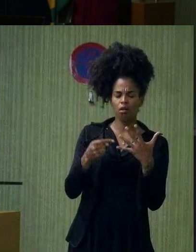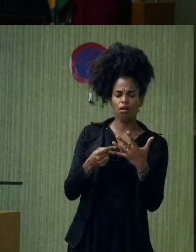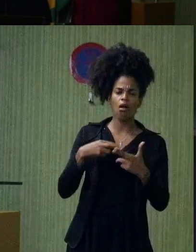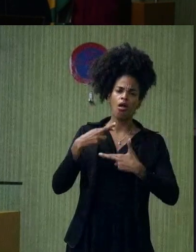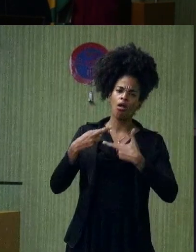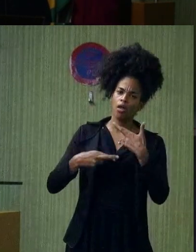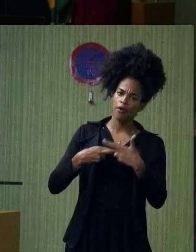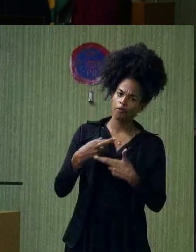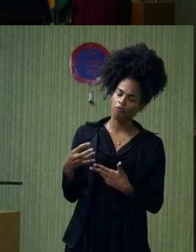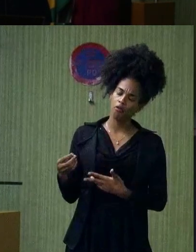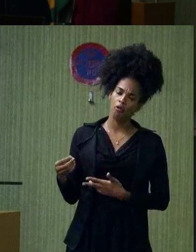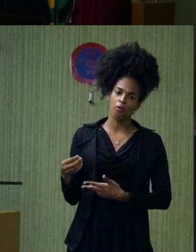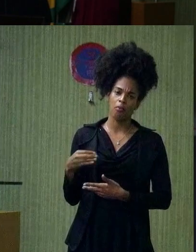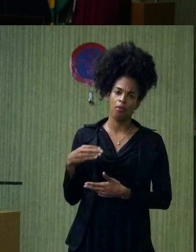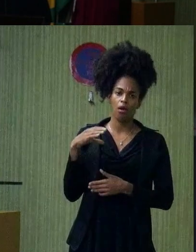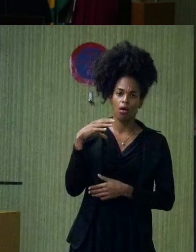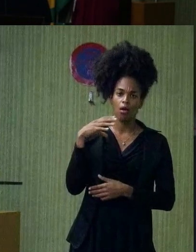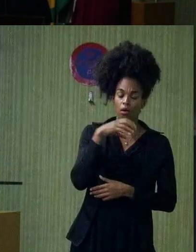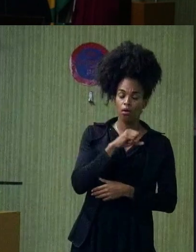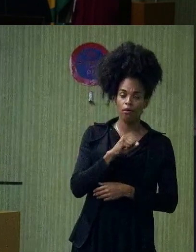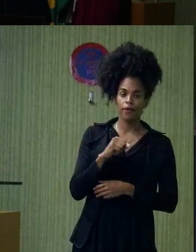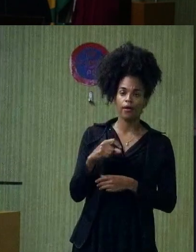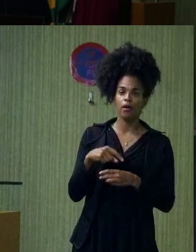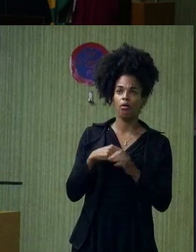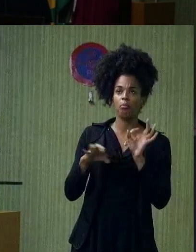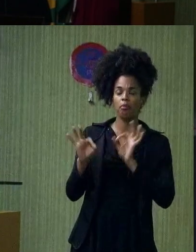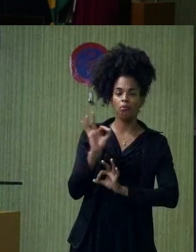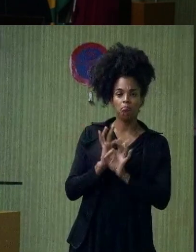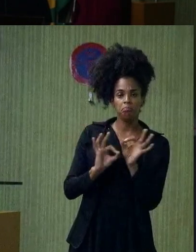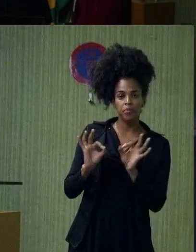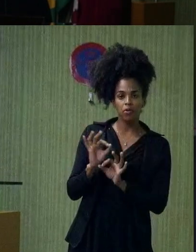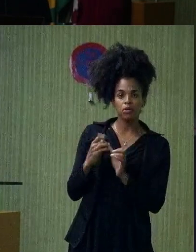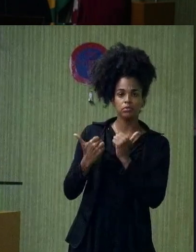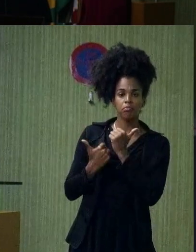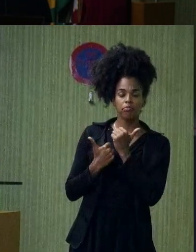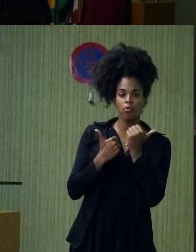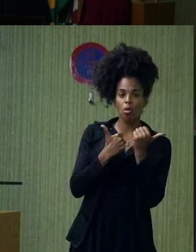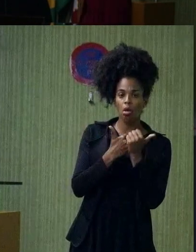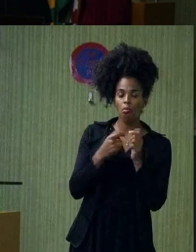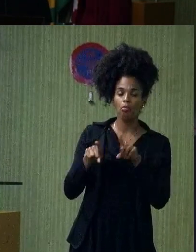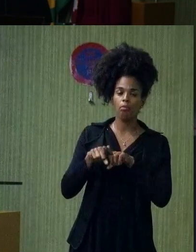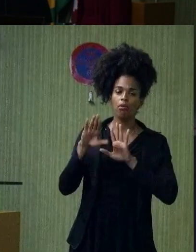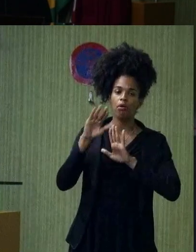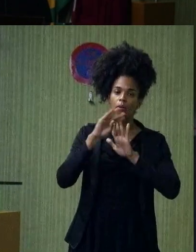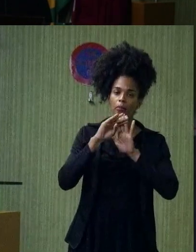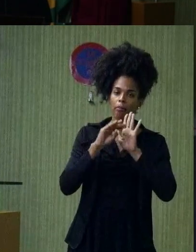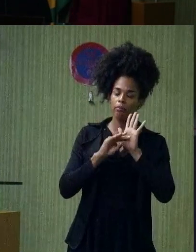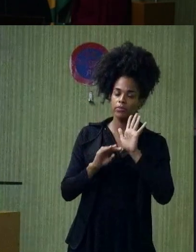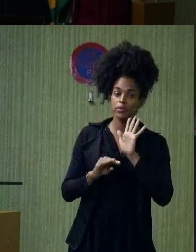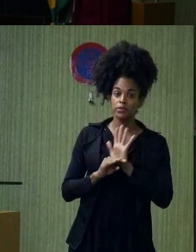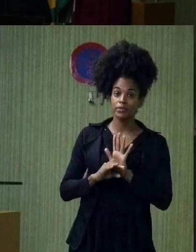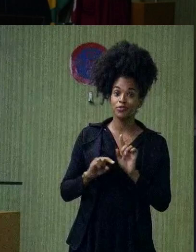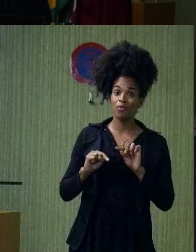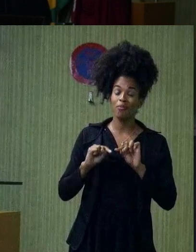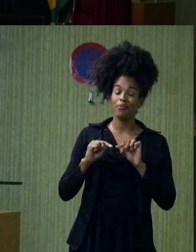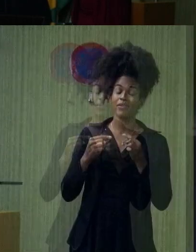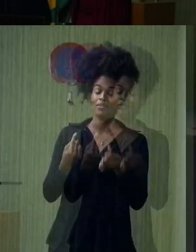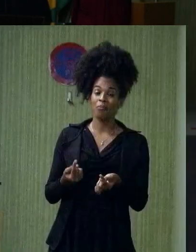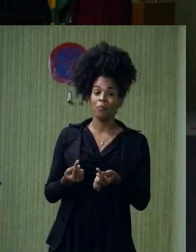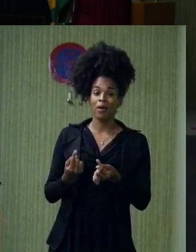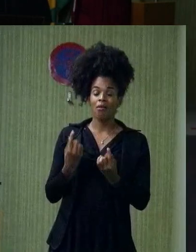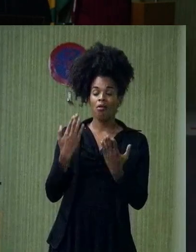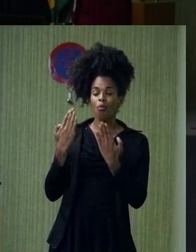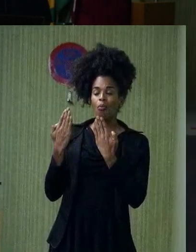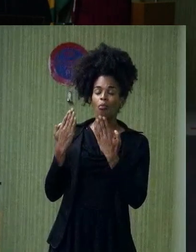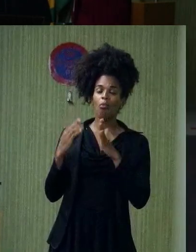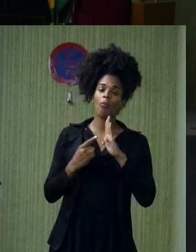prazo médio prazo né estruturantes de infraestrutura de apoio e planejamento mas em relação à pandemia onde nós